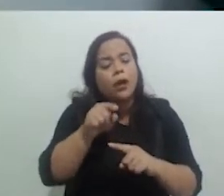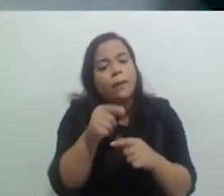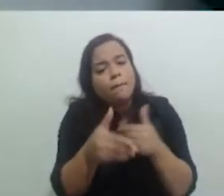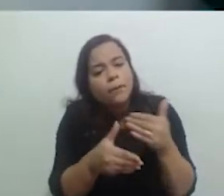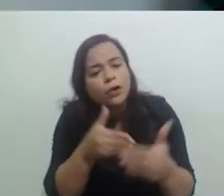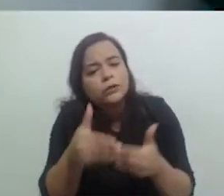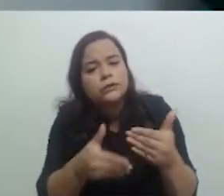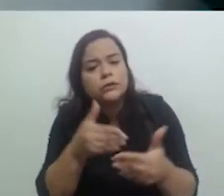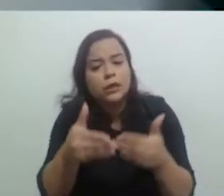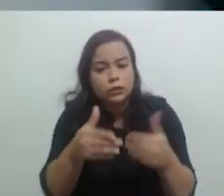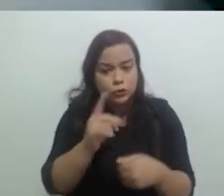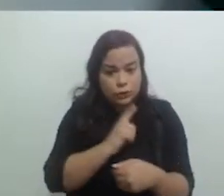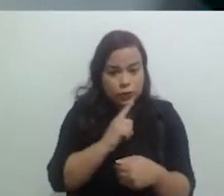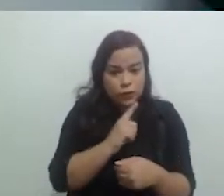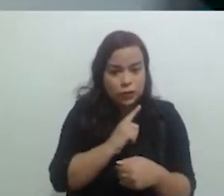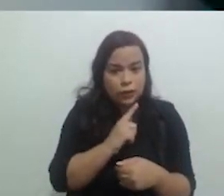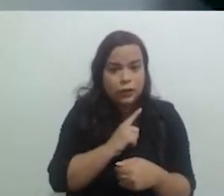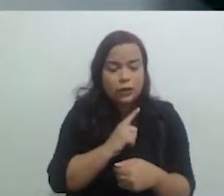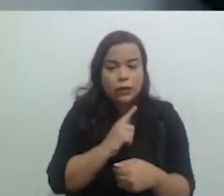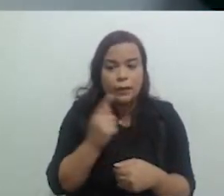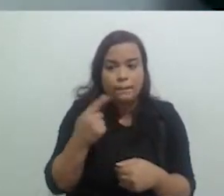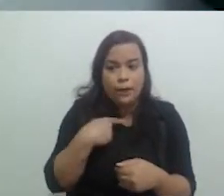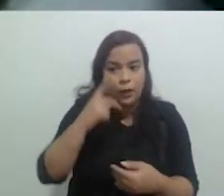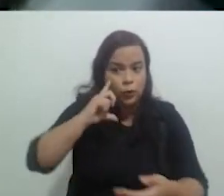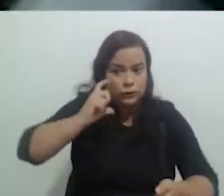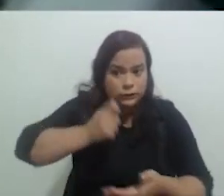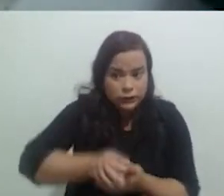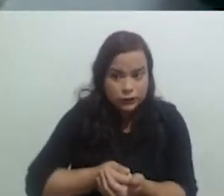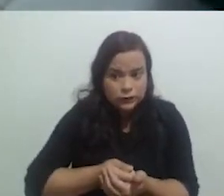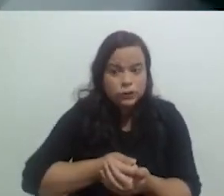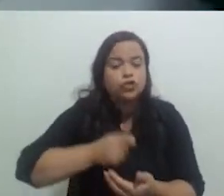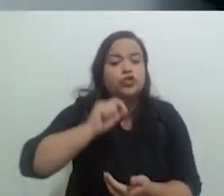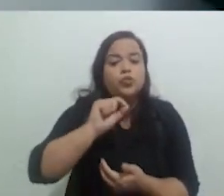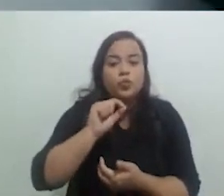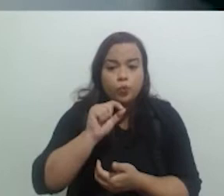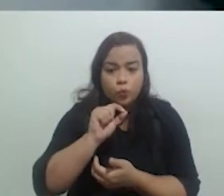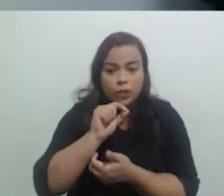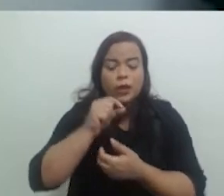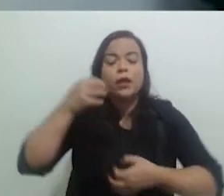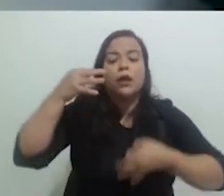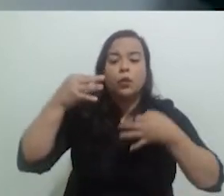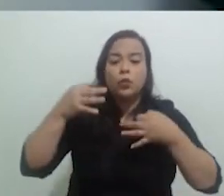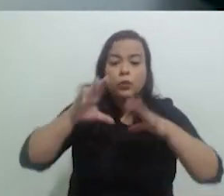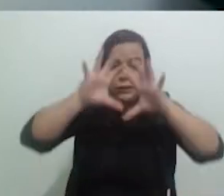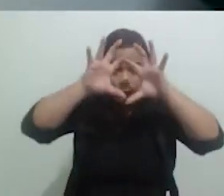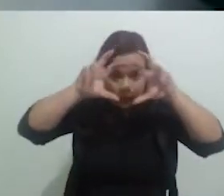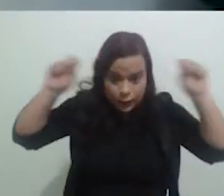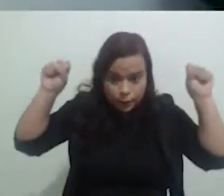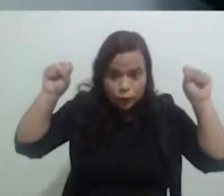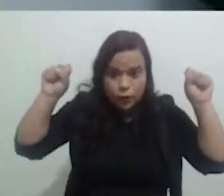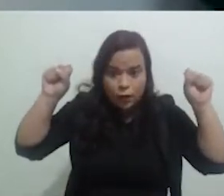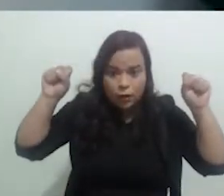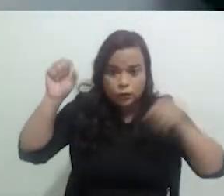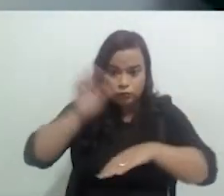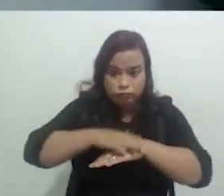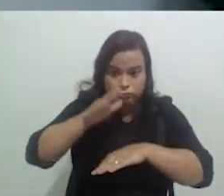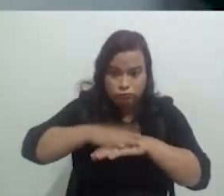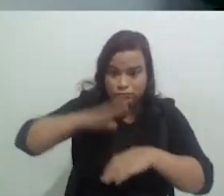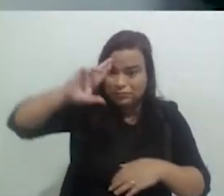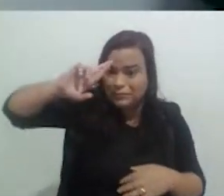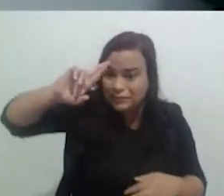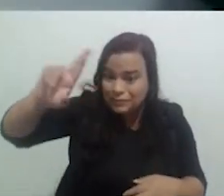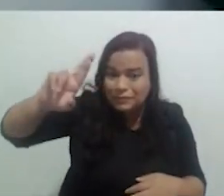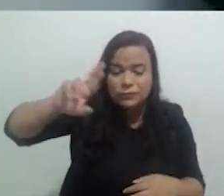neste processo, minha decisão é que o tribunal não tem competência, não há prerrogativa